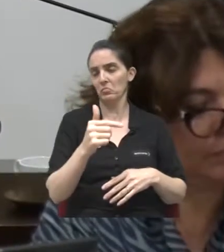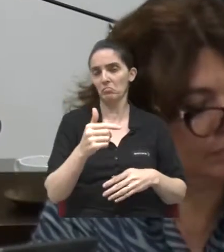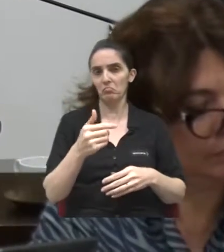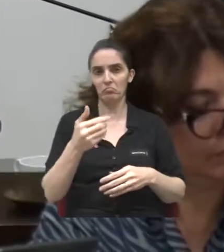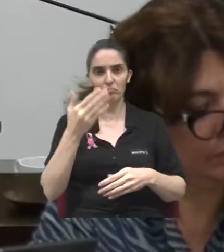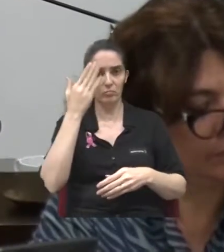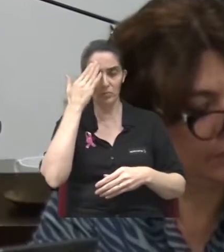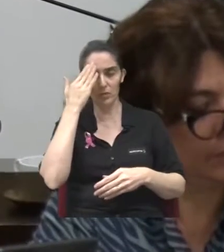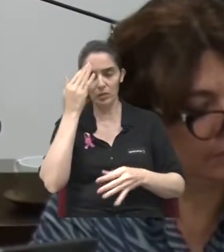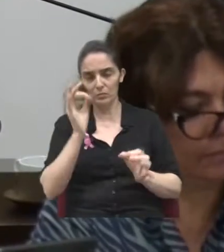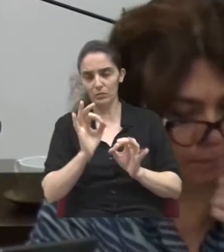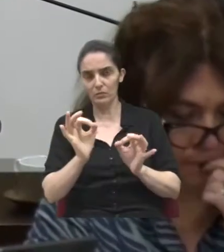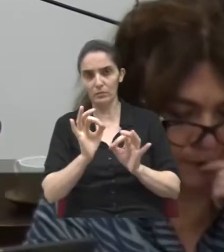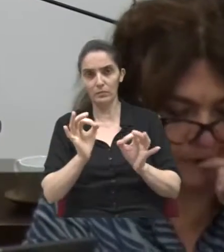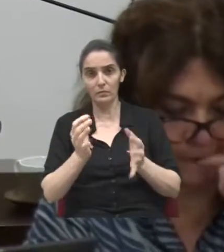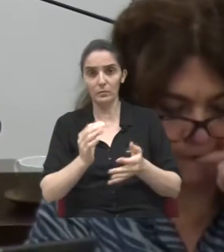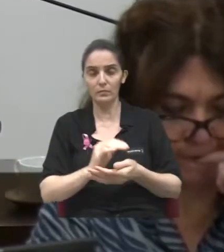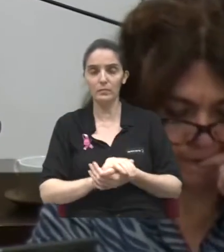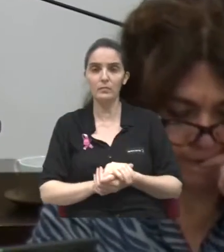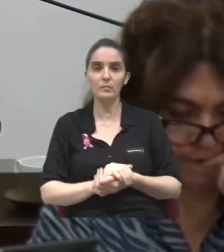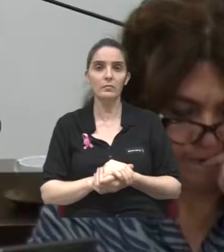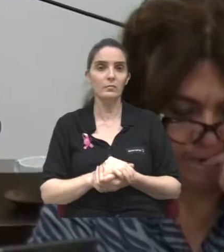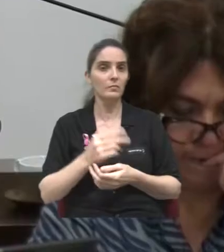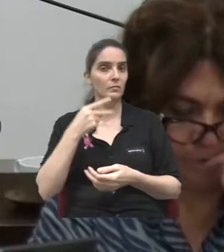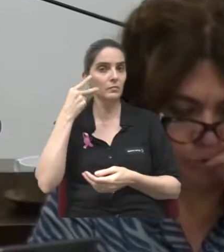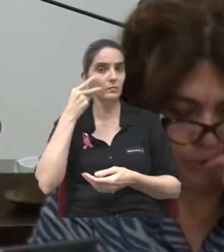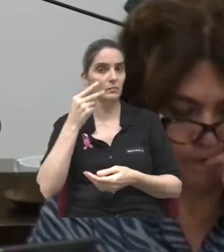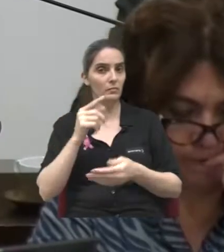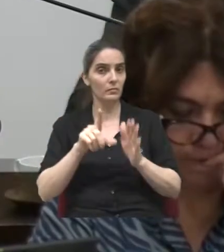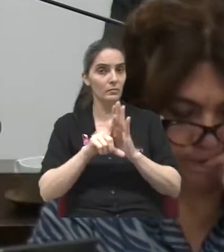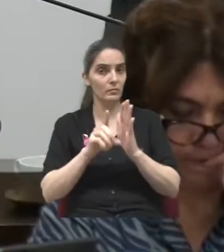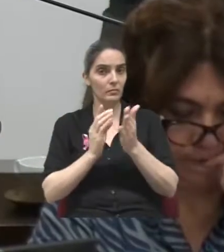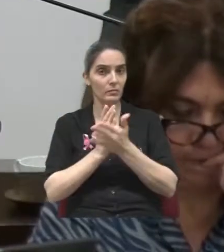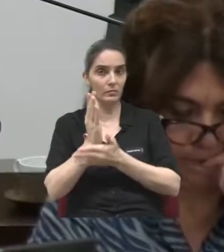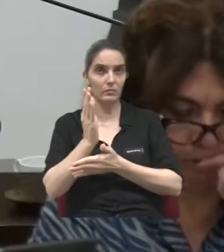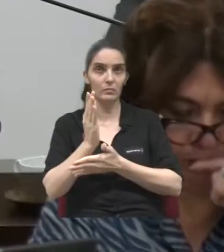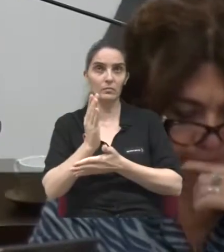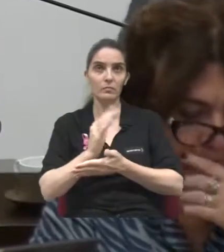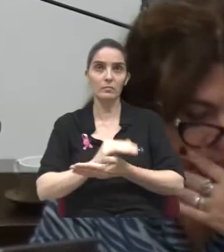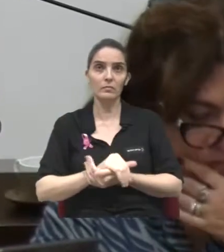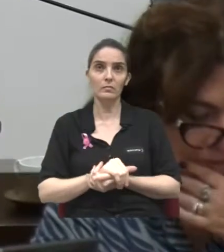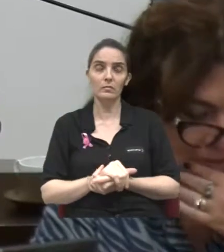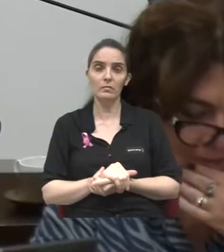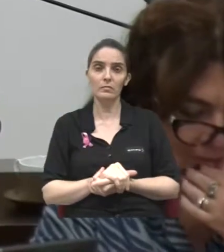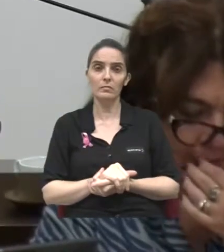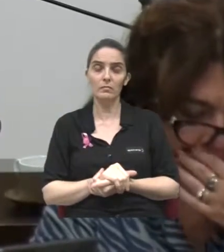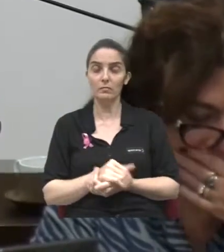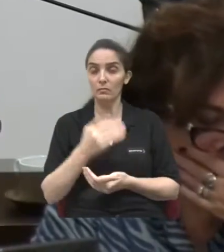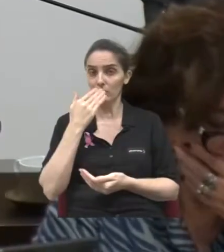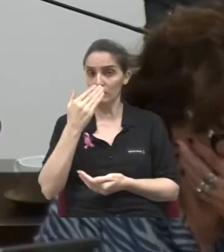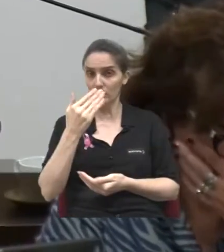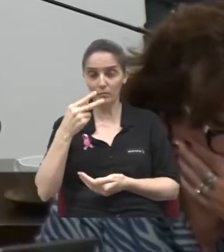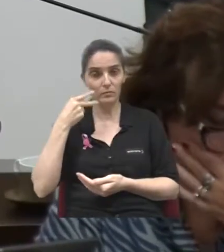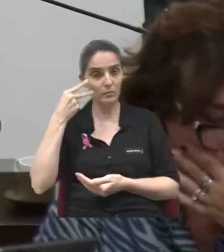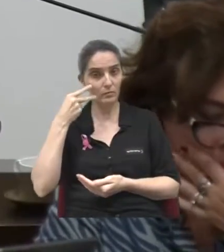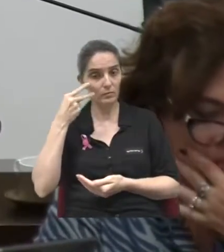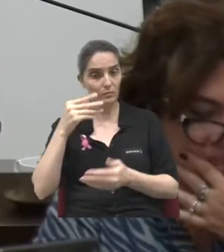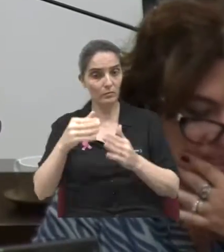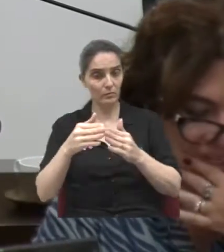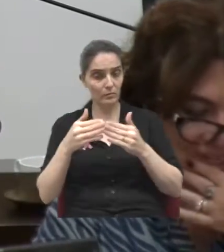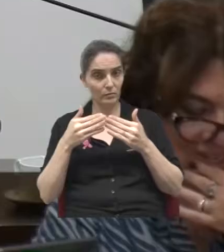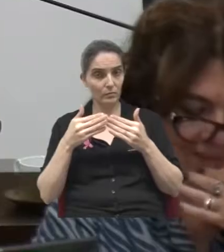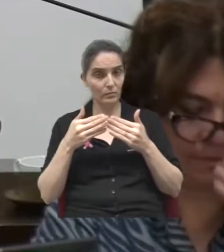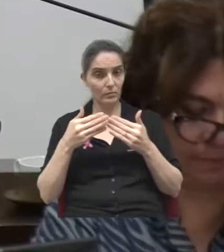né, que esta casa havia aprovado a lei de vossa senhoria. Então, peço aos vereadores desta casa para que possam